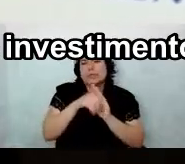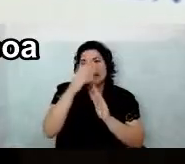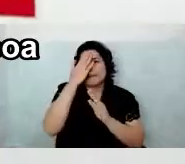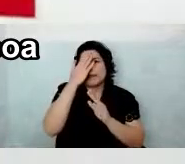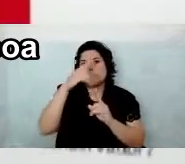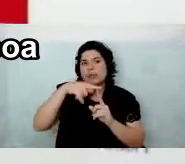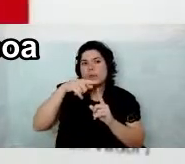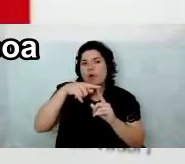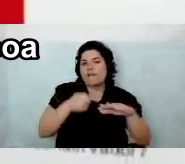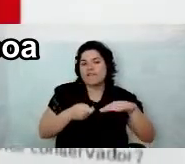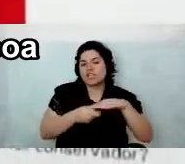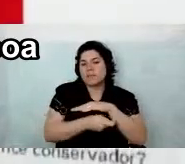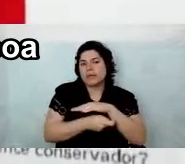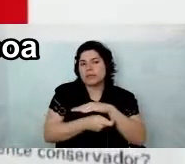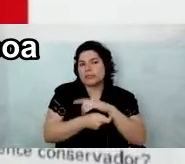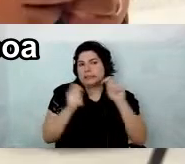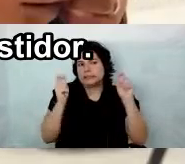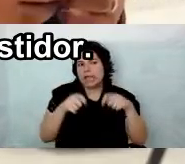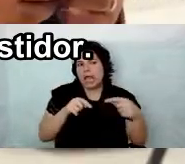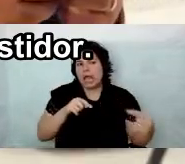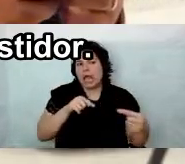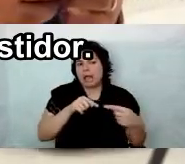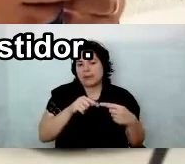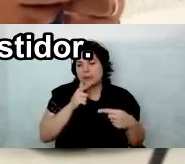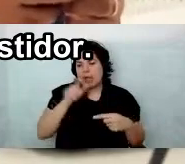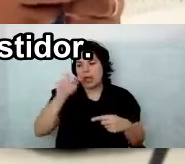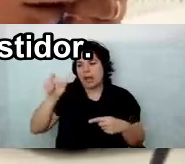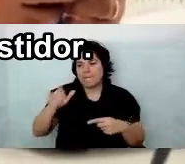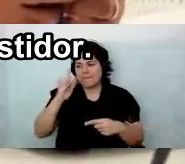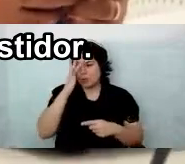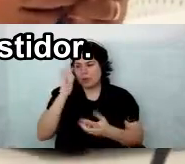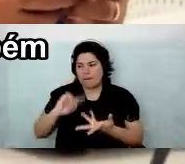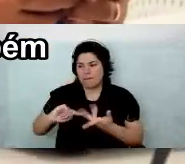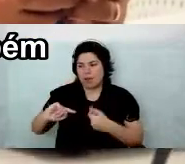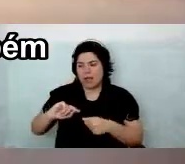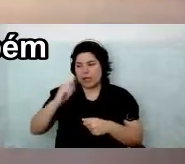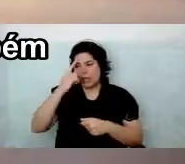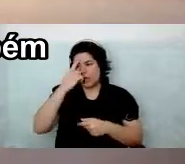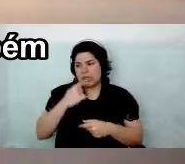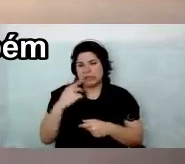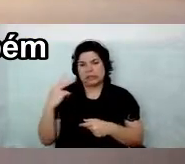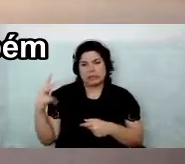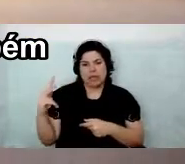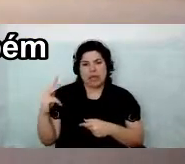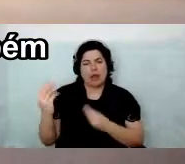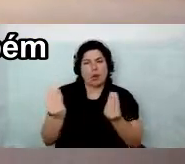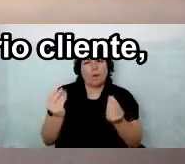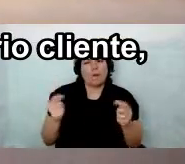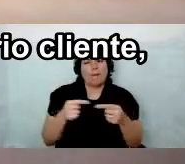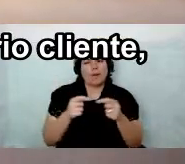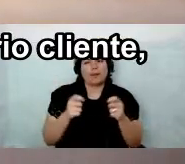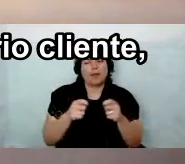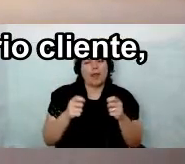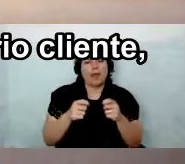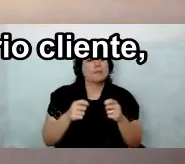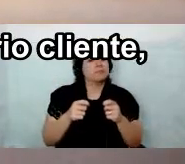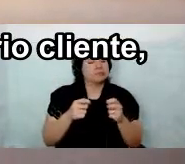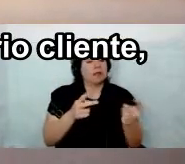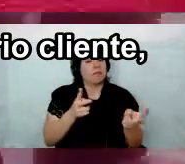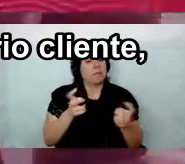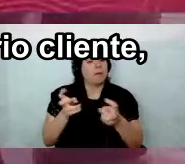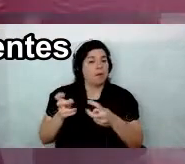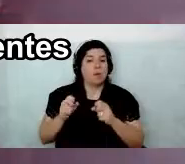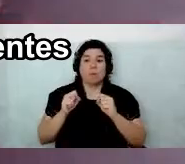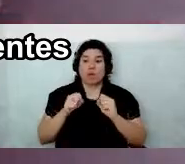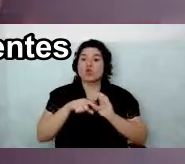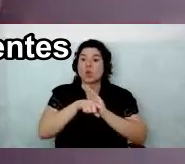investimento eram aplicáveis a uma pessoa com determinado perfil de investidor. E é claro que isso aqui também ele pode ser consultado